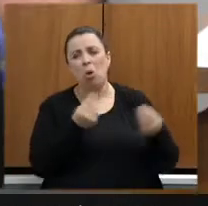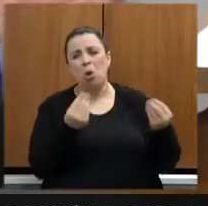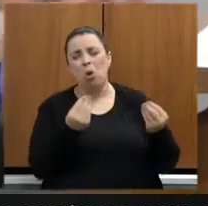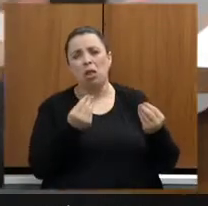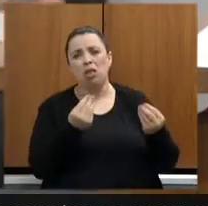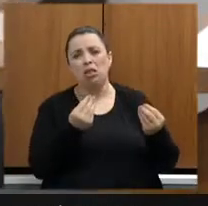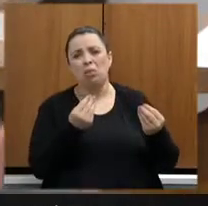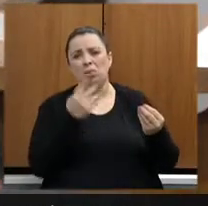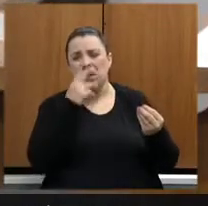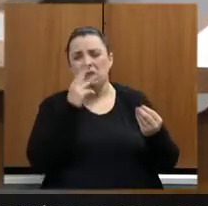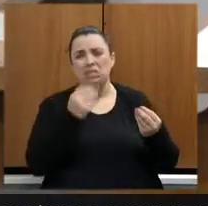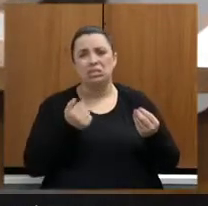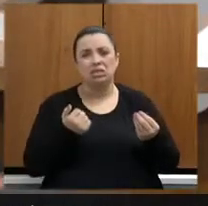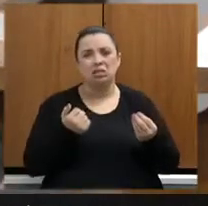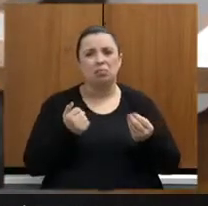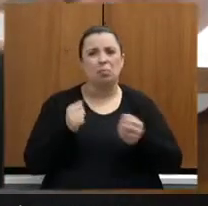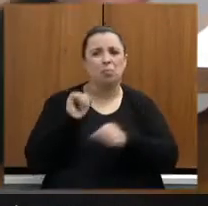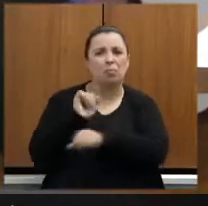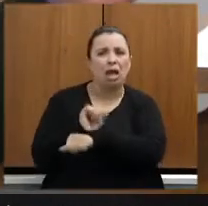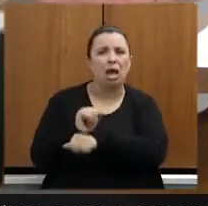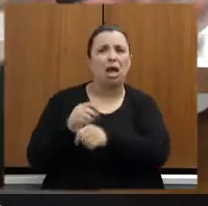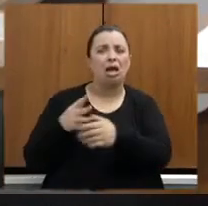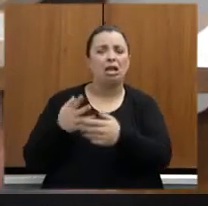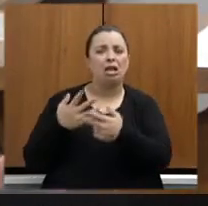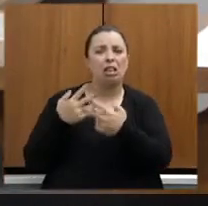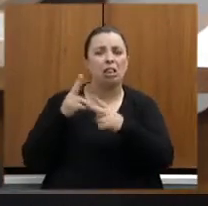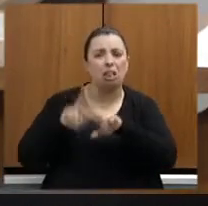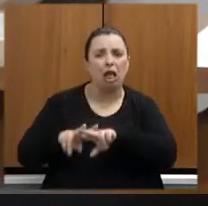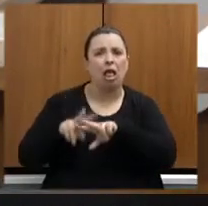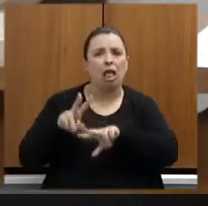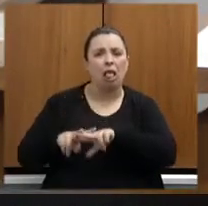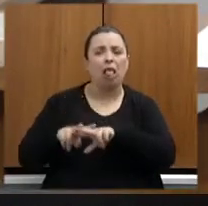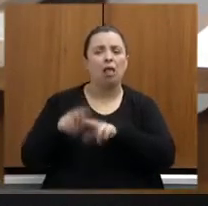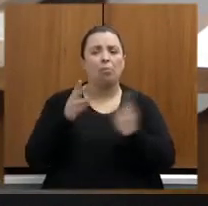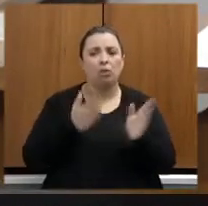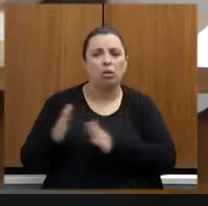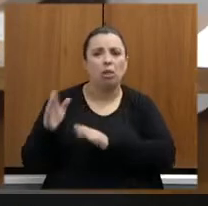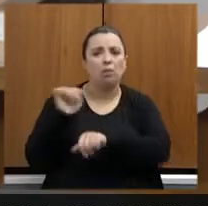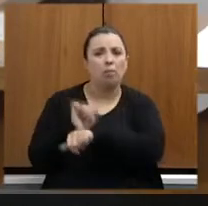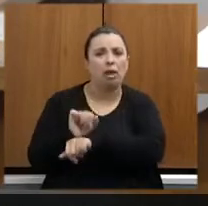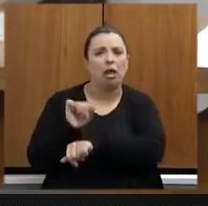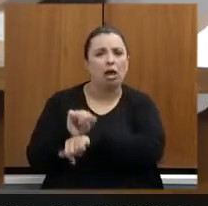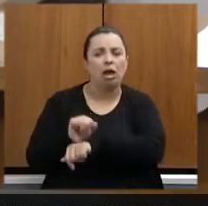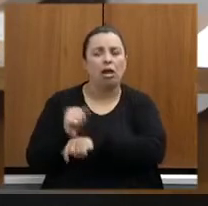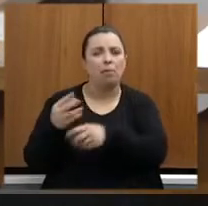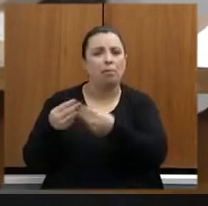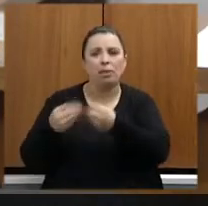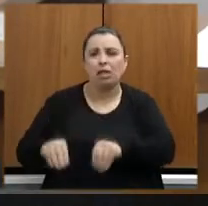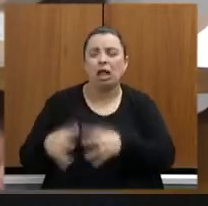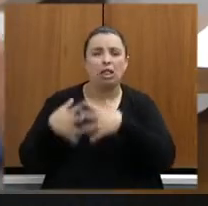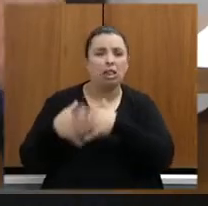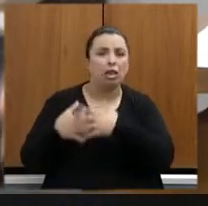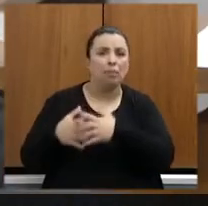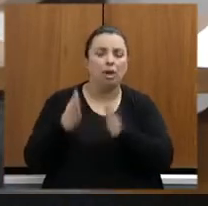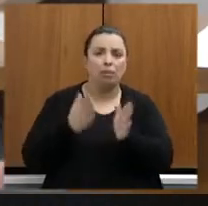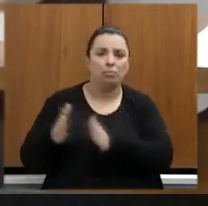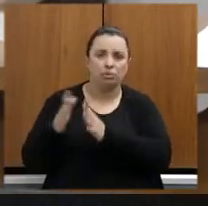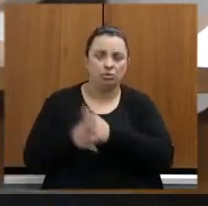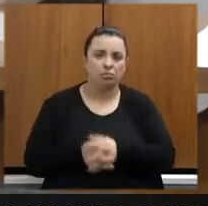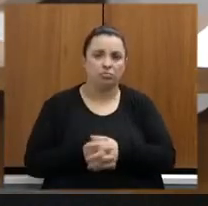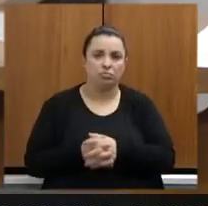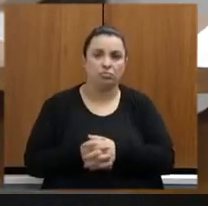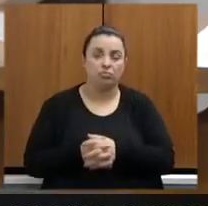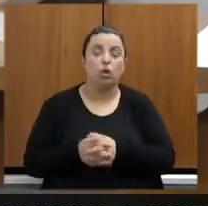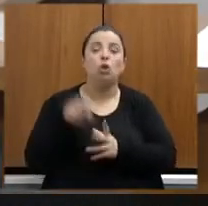aqui do Noroeste Olha só nós temos áreas produtivas